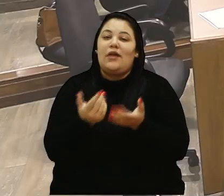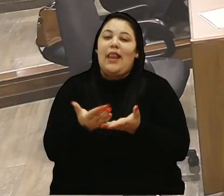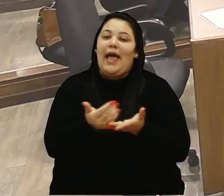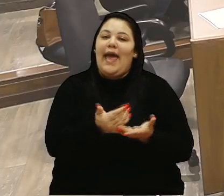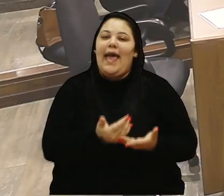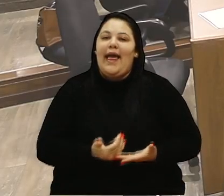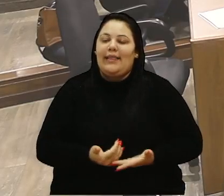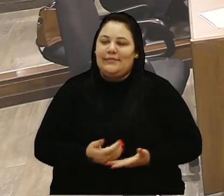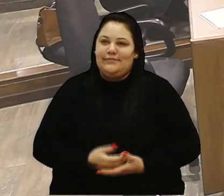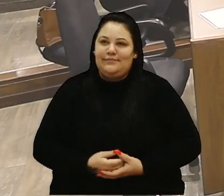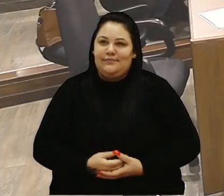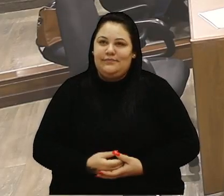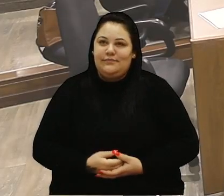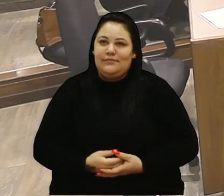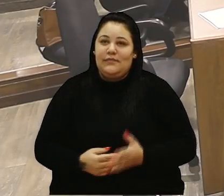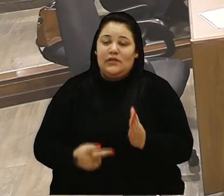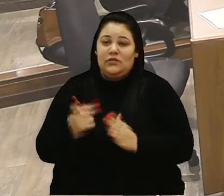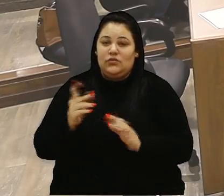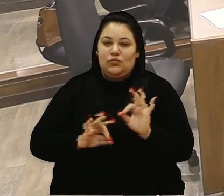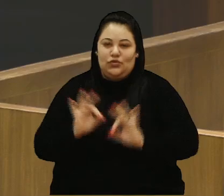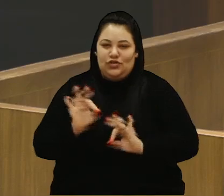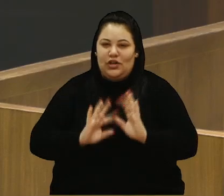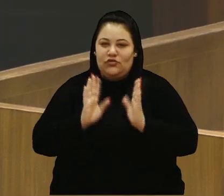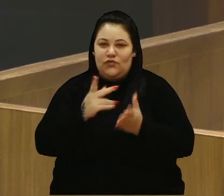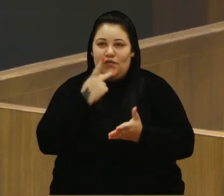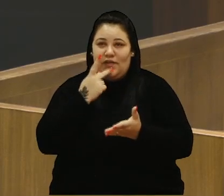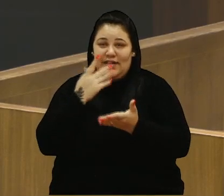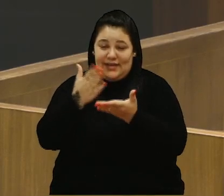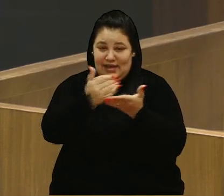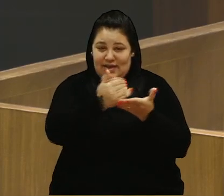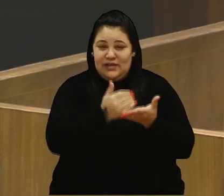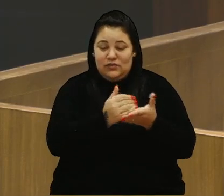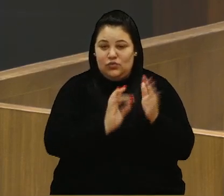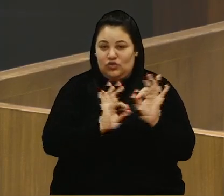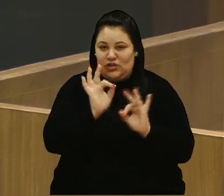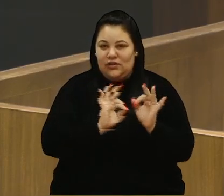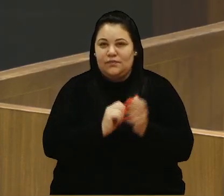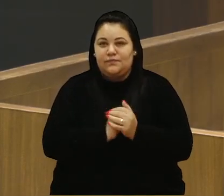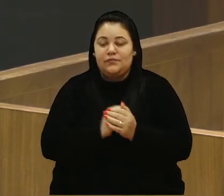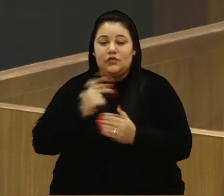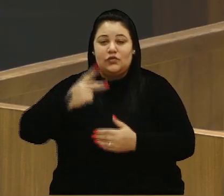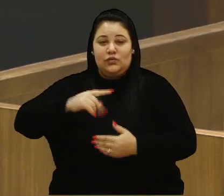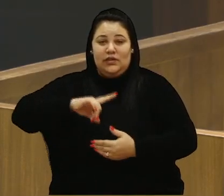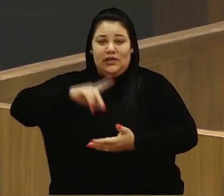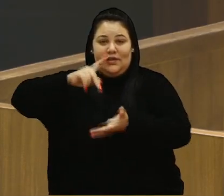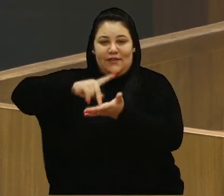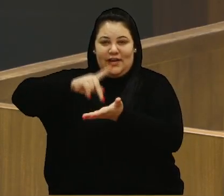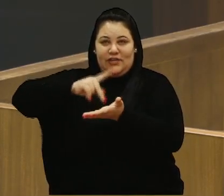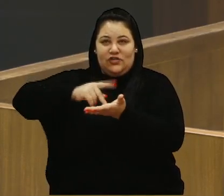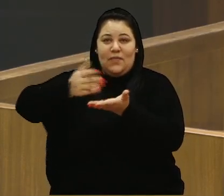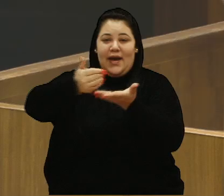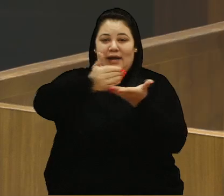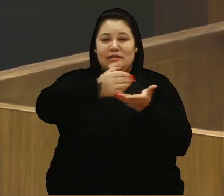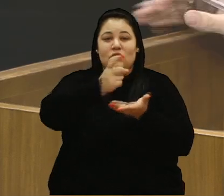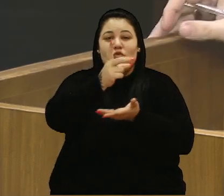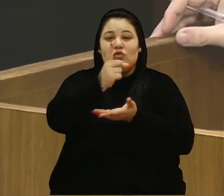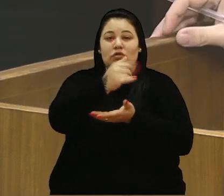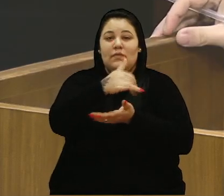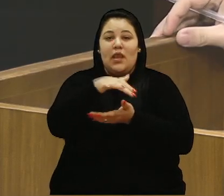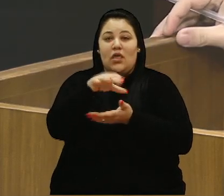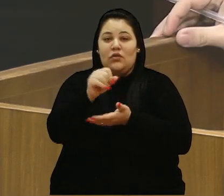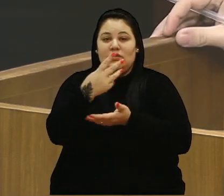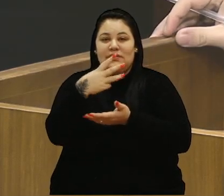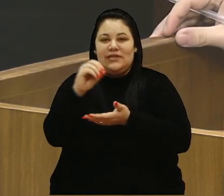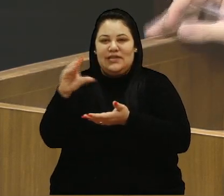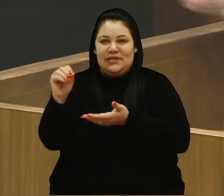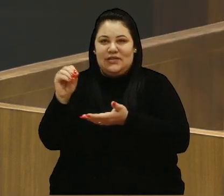aí. Aí o segundo projeto, já vou falar até das arrecadações deles. O segundo aqui, eles têm, na verdade, uma arrecadação total de 12 milhões e 300. É a média